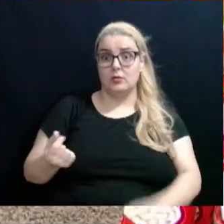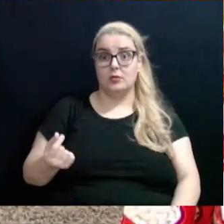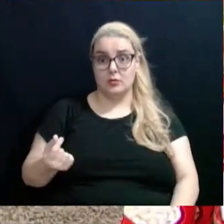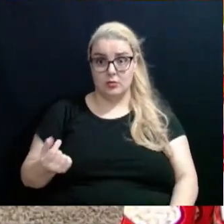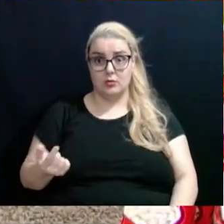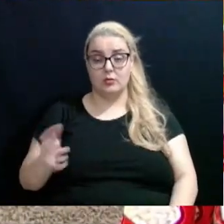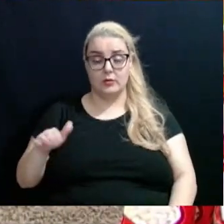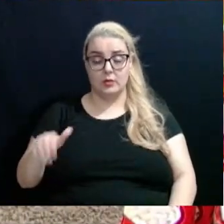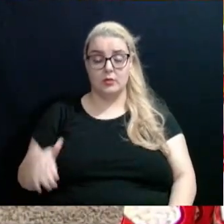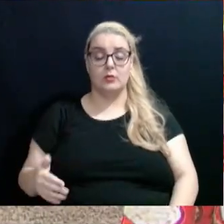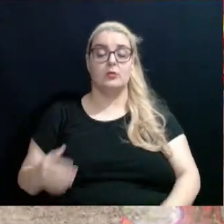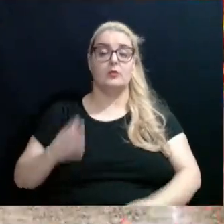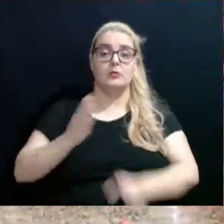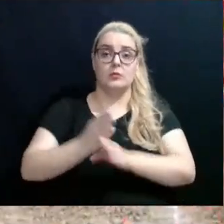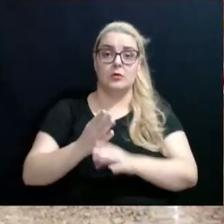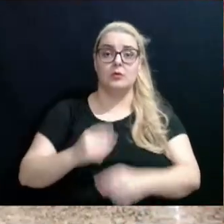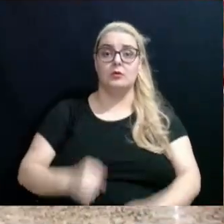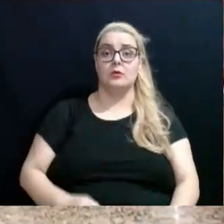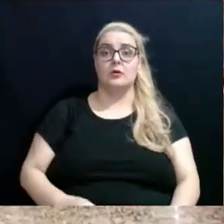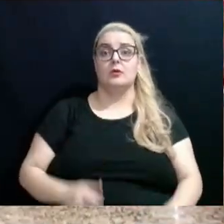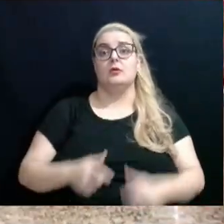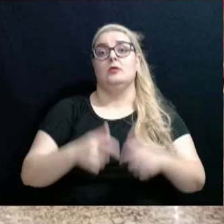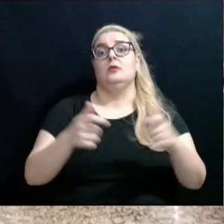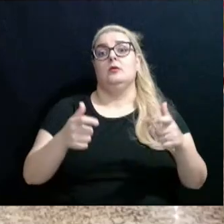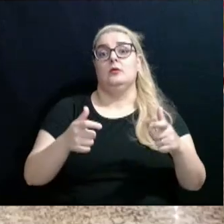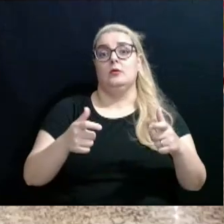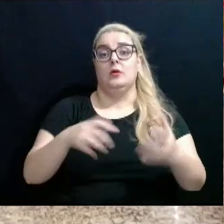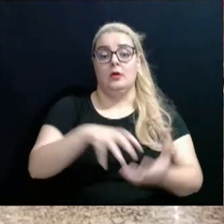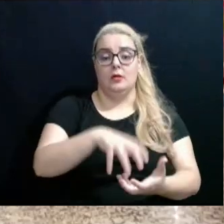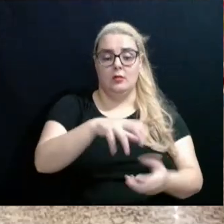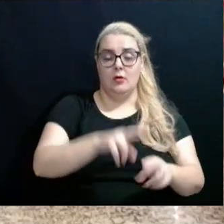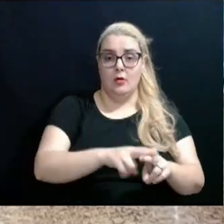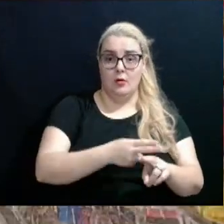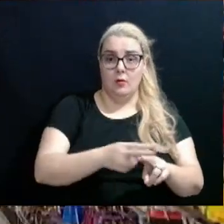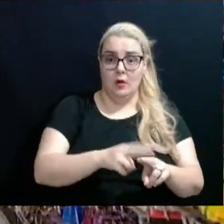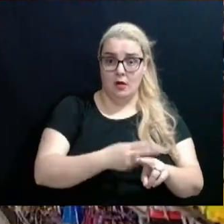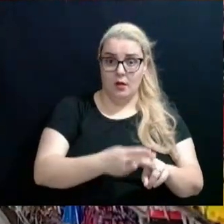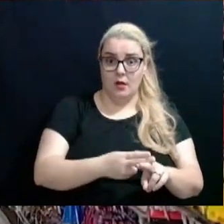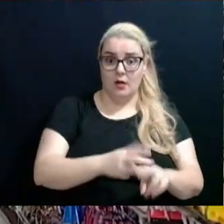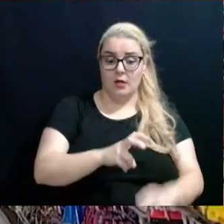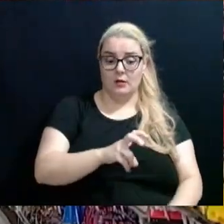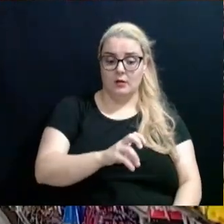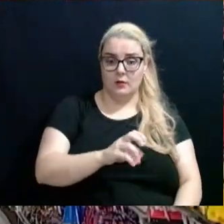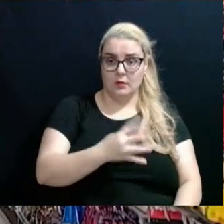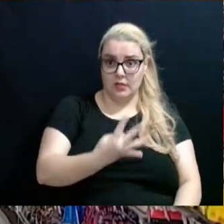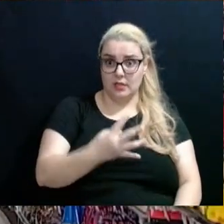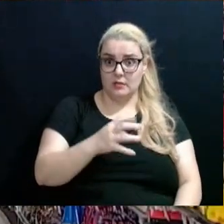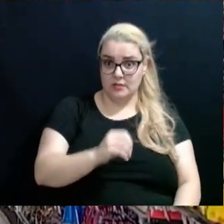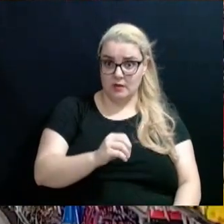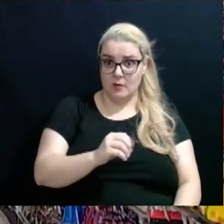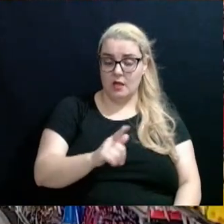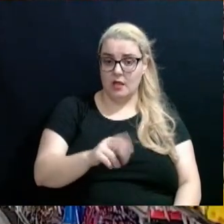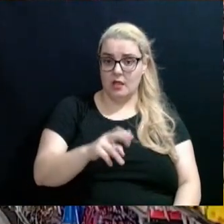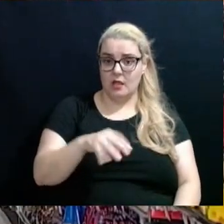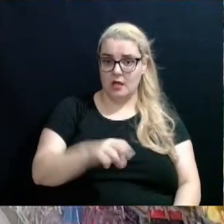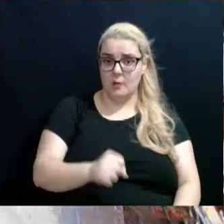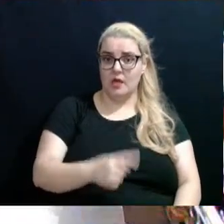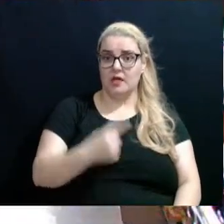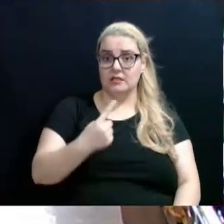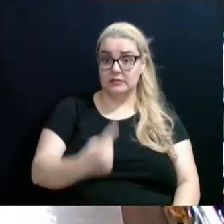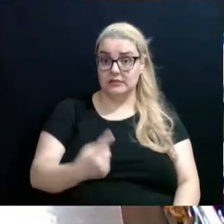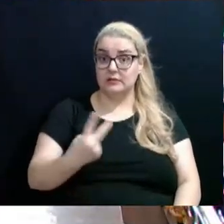encontramos, e o maior preço foi um ovo de Páscoa, um ovo com 540 gramas, R$